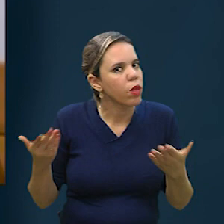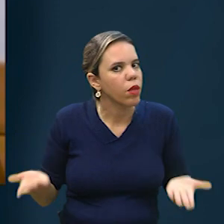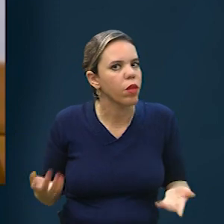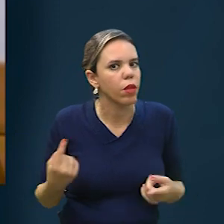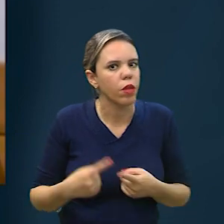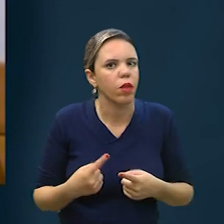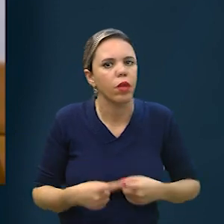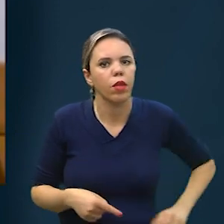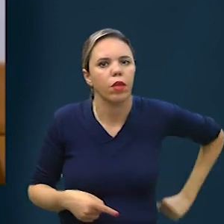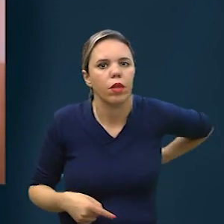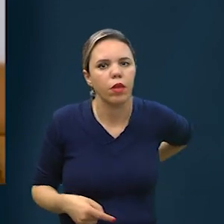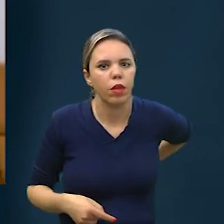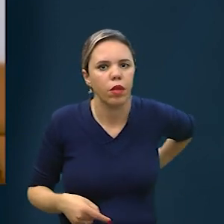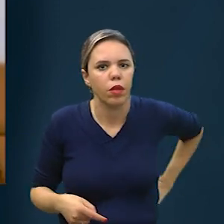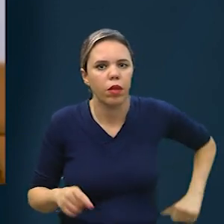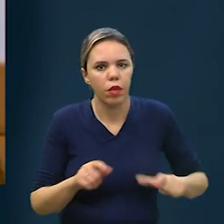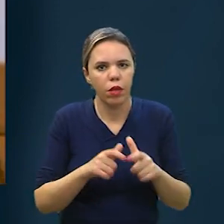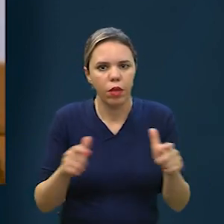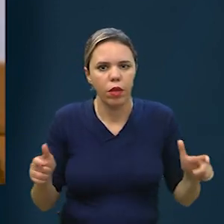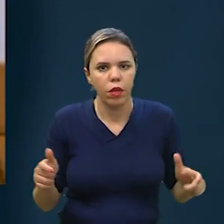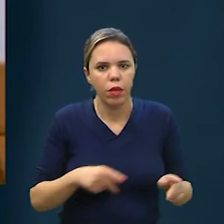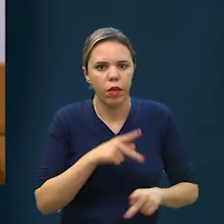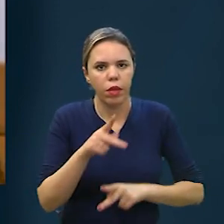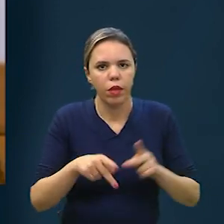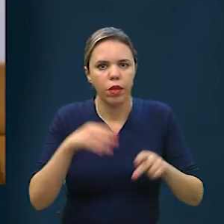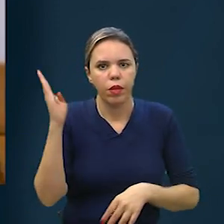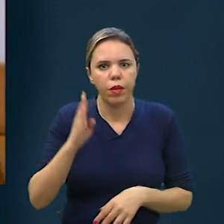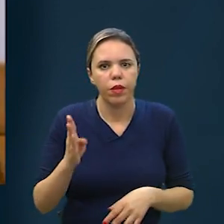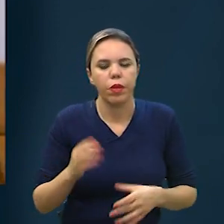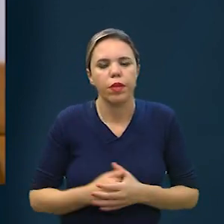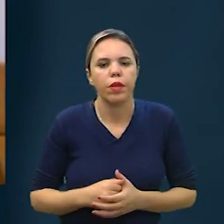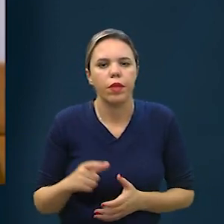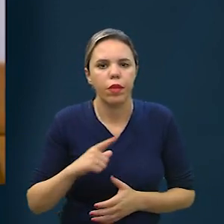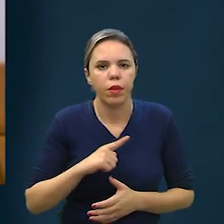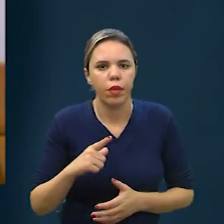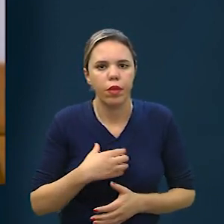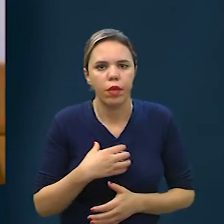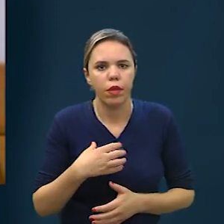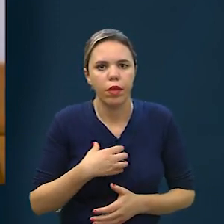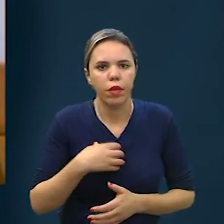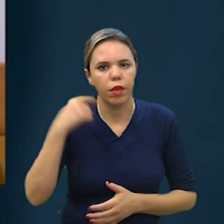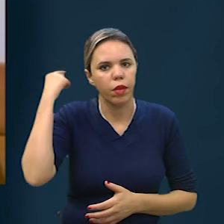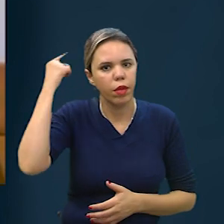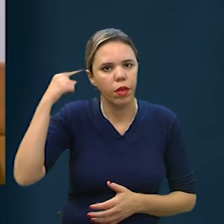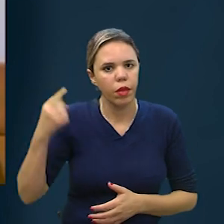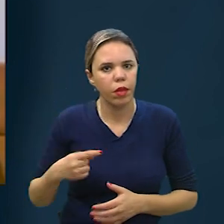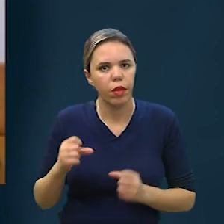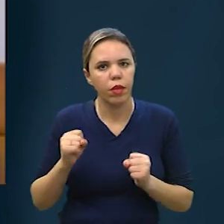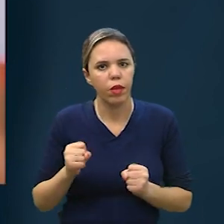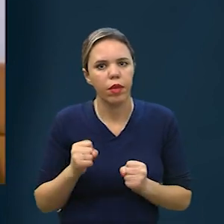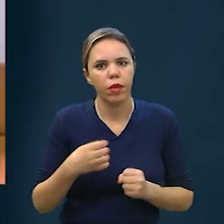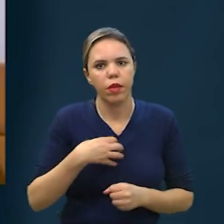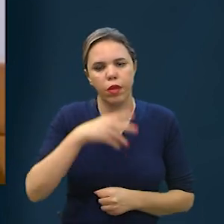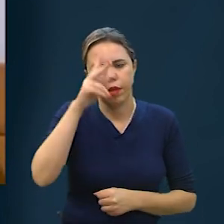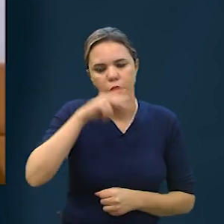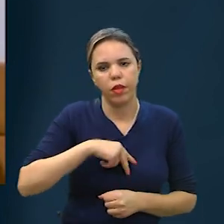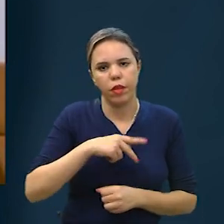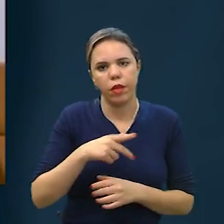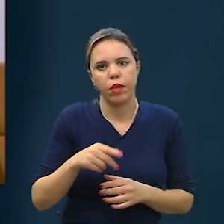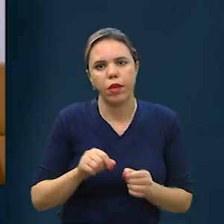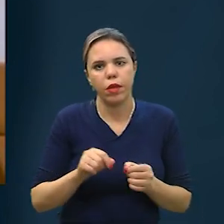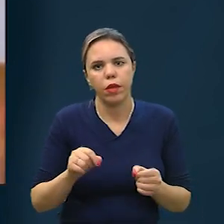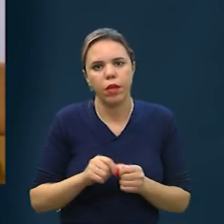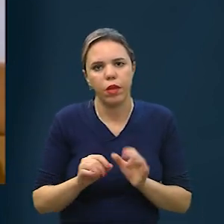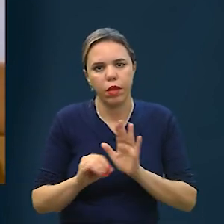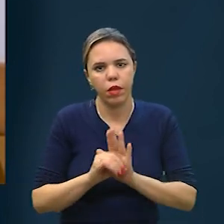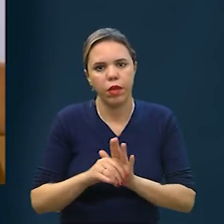né? Porque uma grande parte da população brasileira tem esse tipo de cabelo. E poder ser você, eu acho que é toda uma